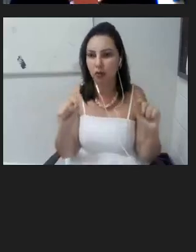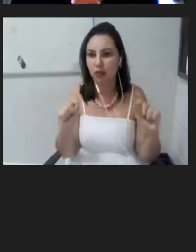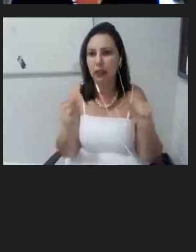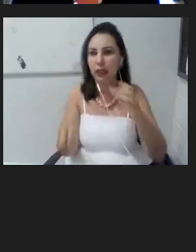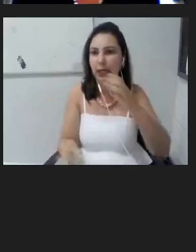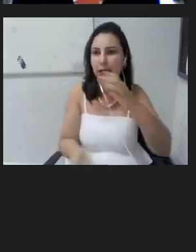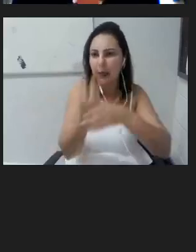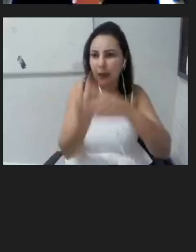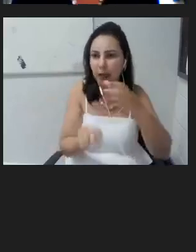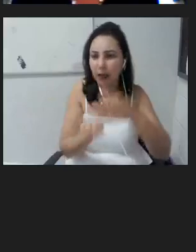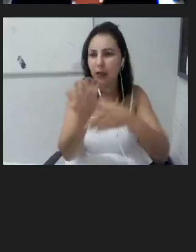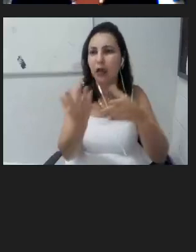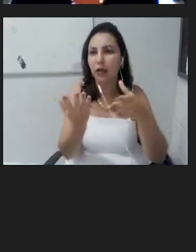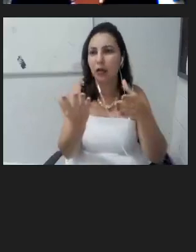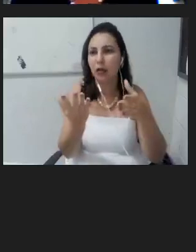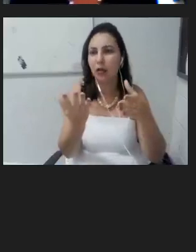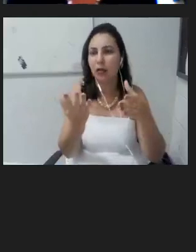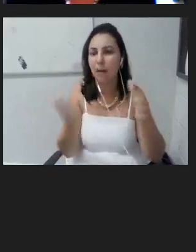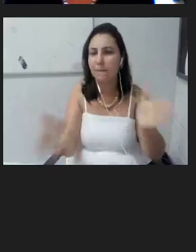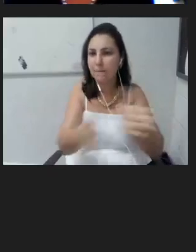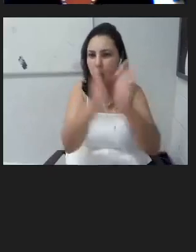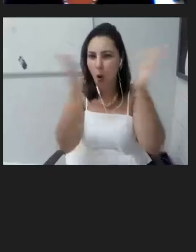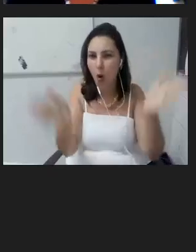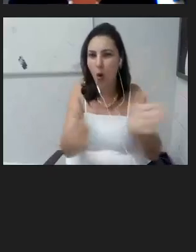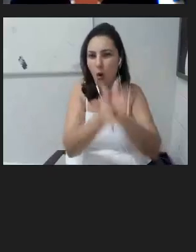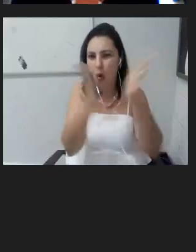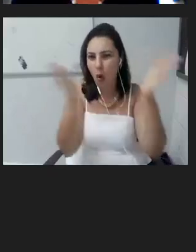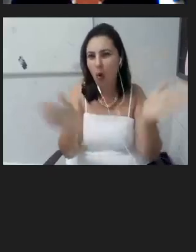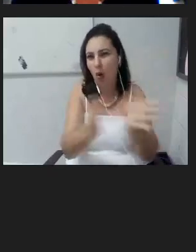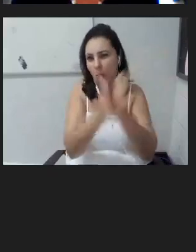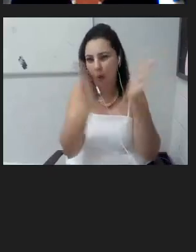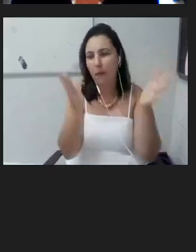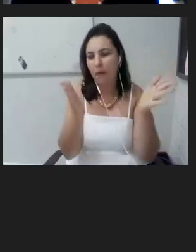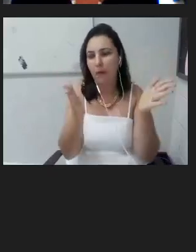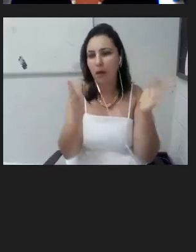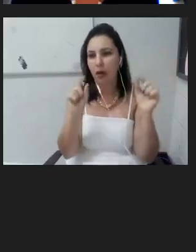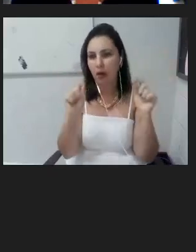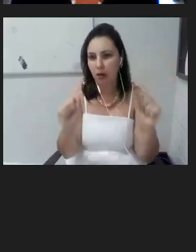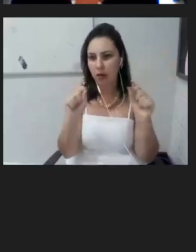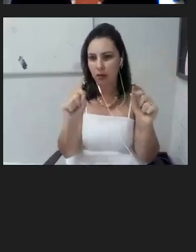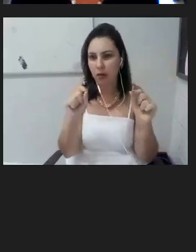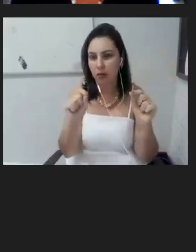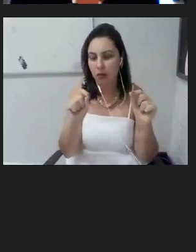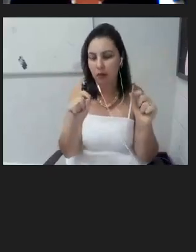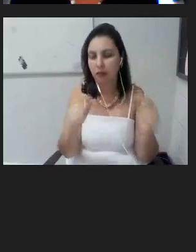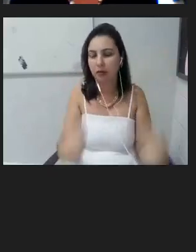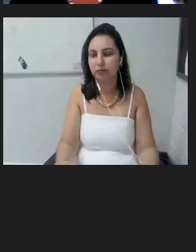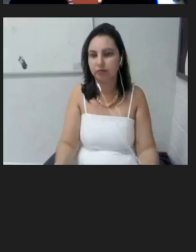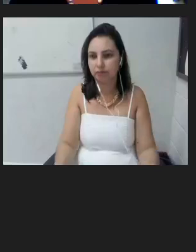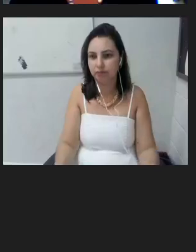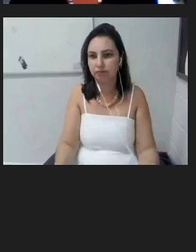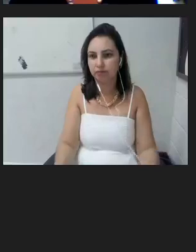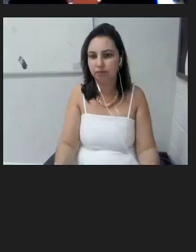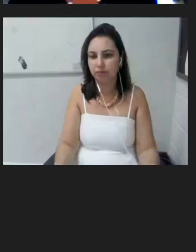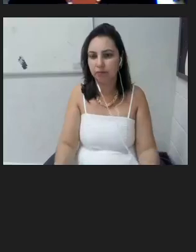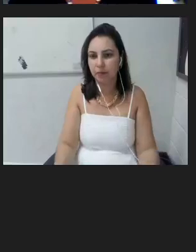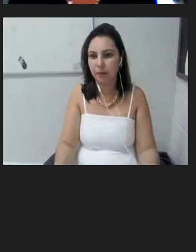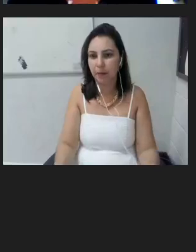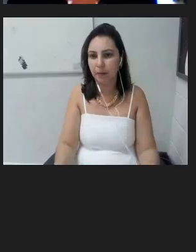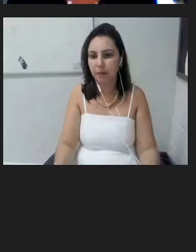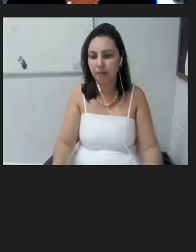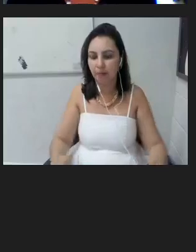que produz ali uma pobreza que bate à nossa porta e que mobiliza em